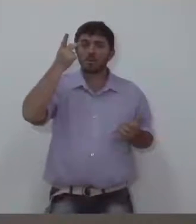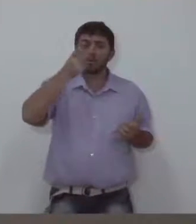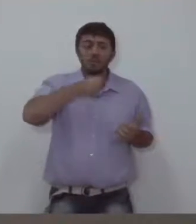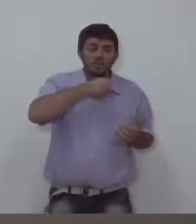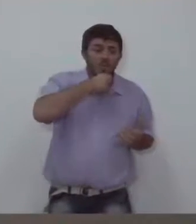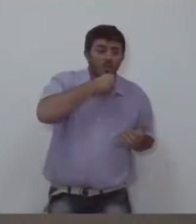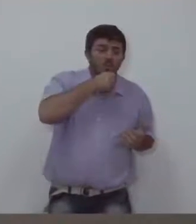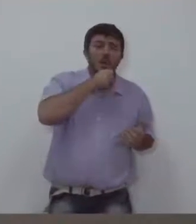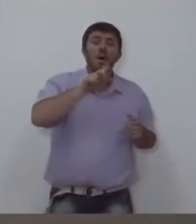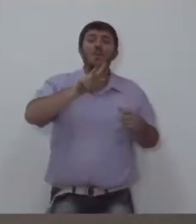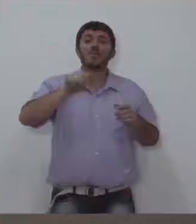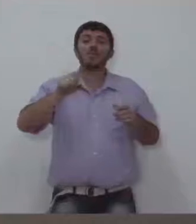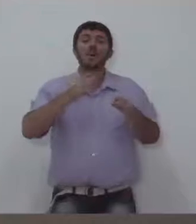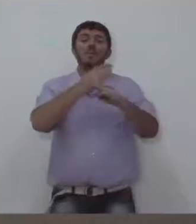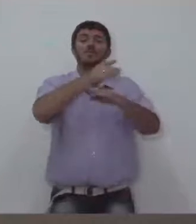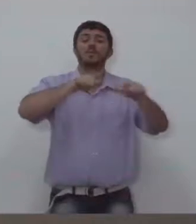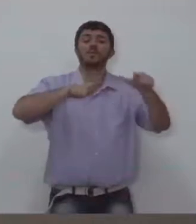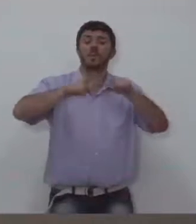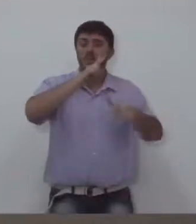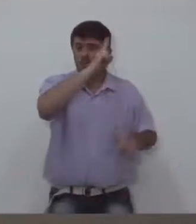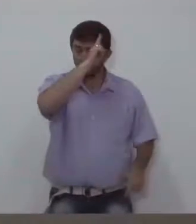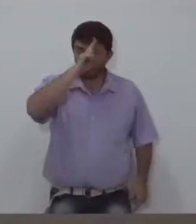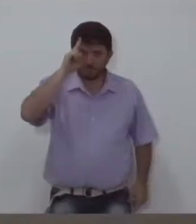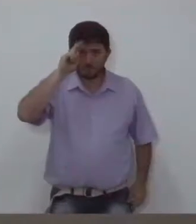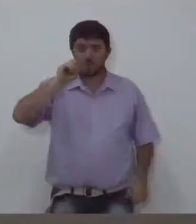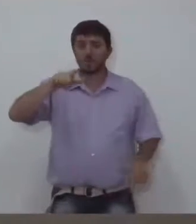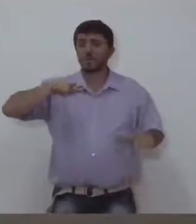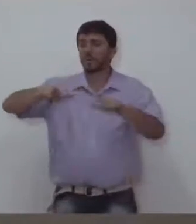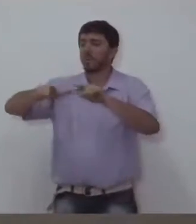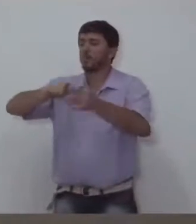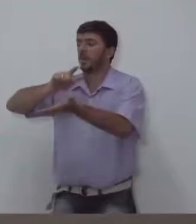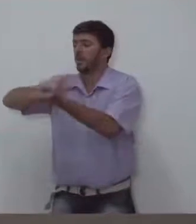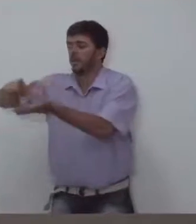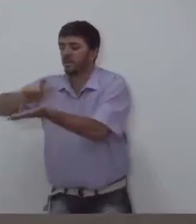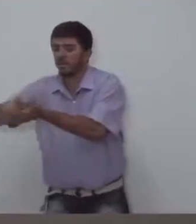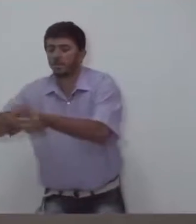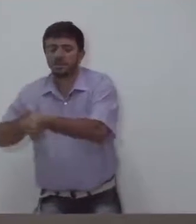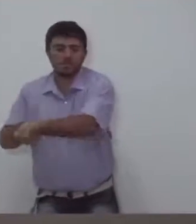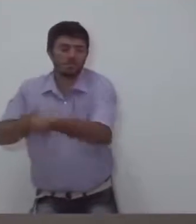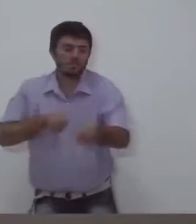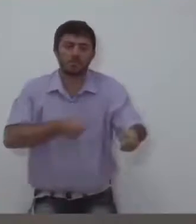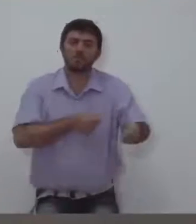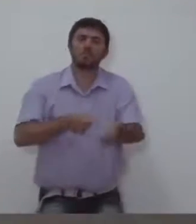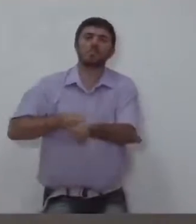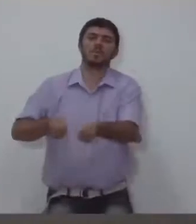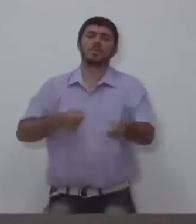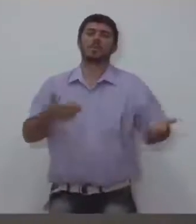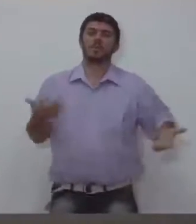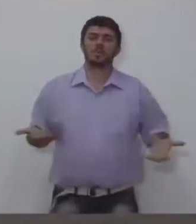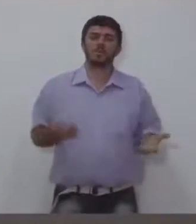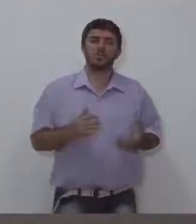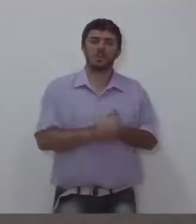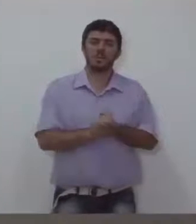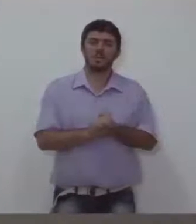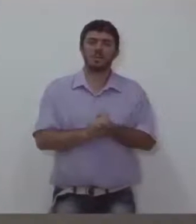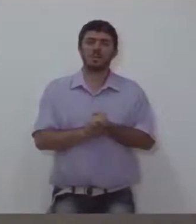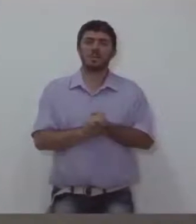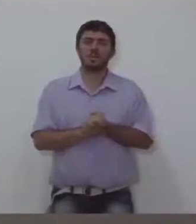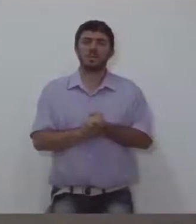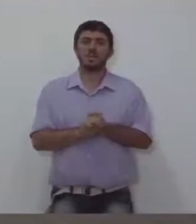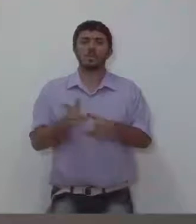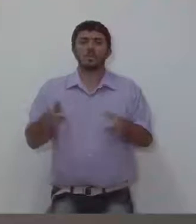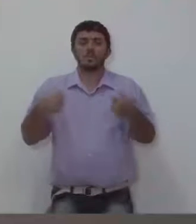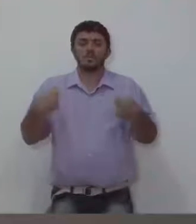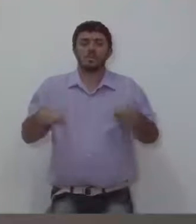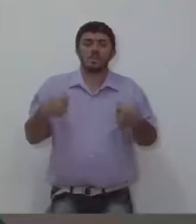trabalho de camelô, trabalhador de limpeza, e sem nenhum menosprezo ao trabalho de limpeza, por exemplo. Mas é ali que eles vão usar, ou vão